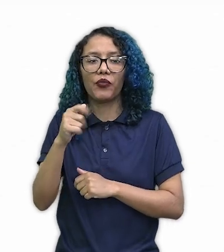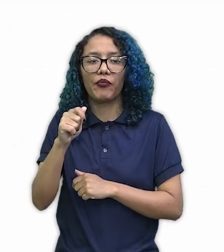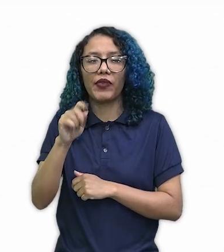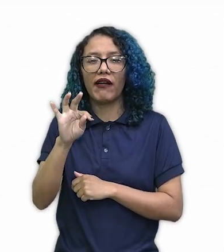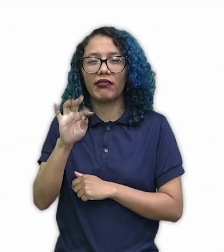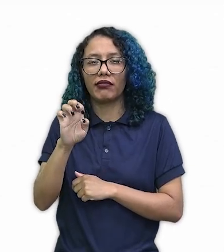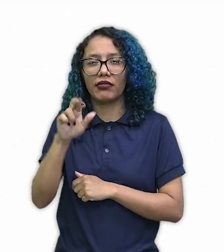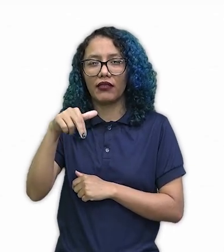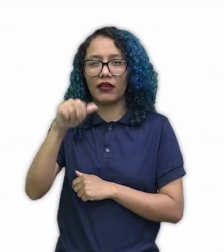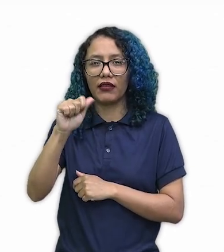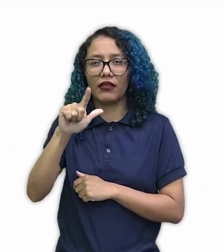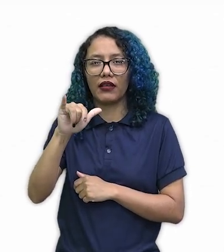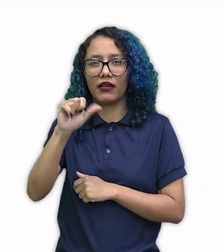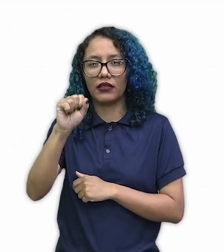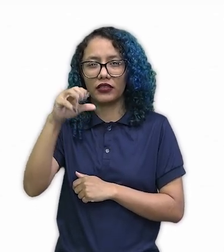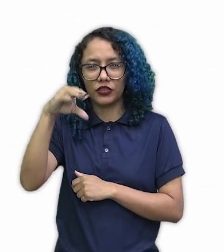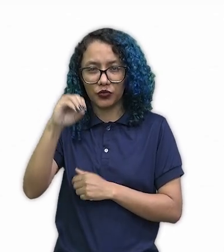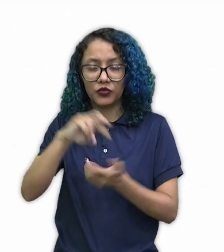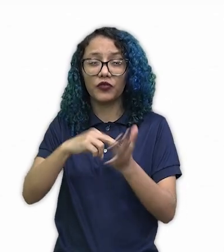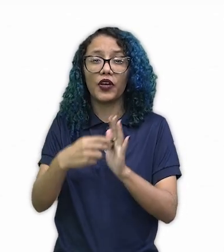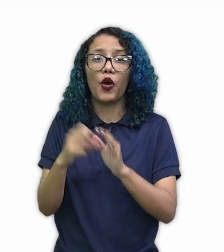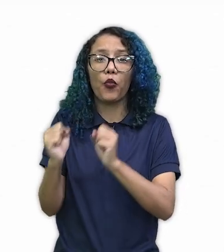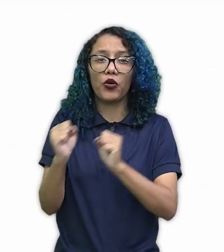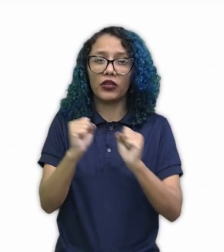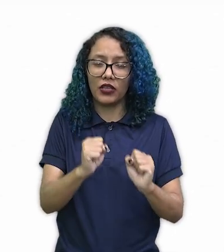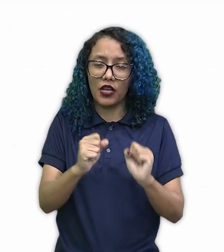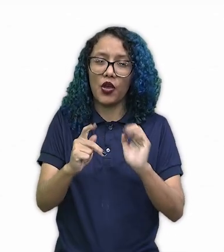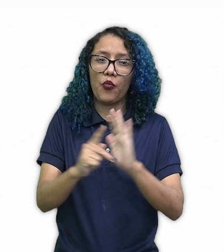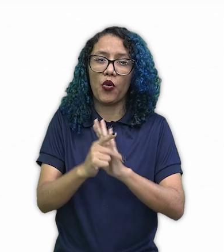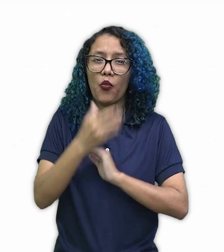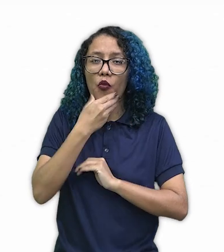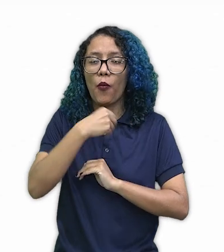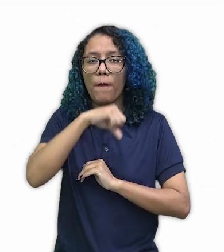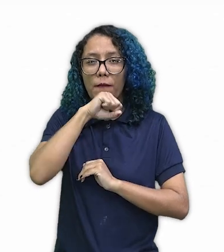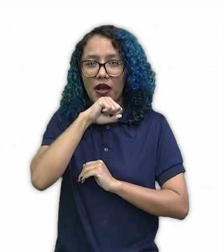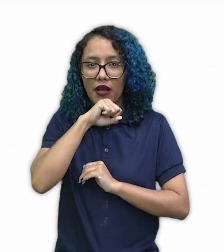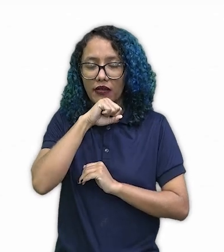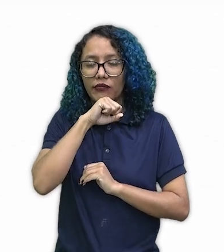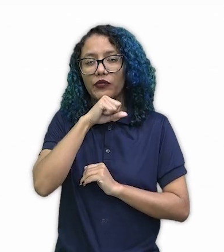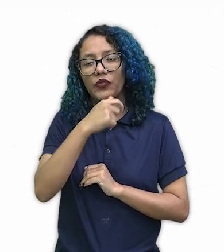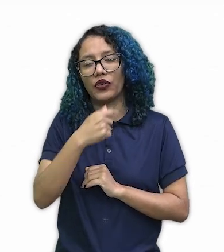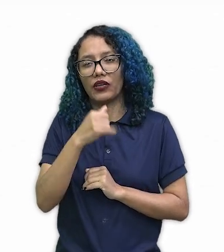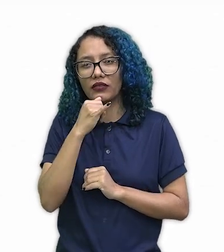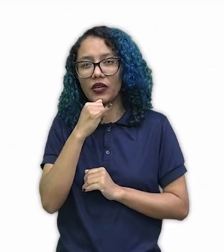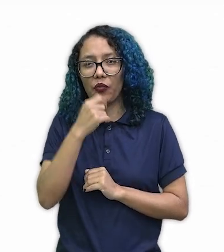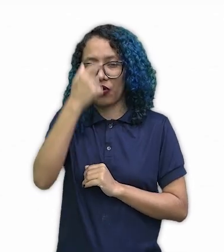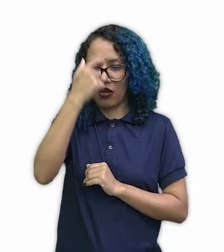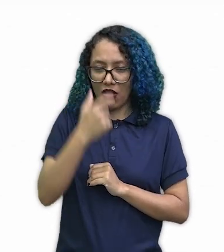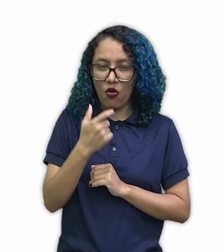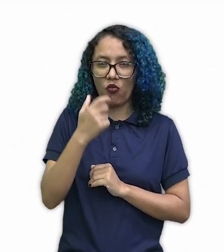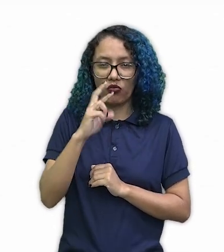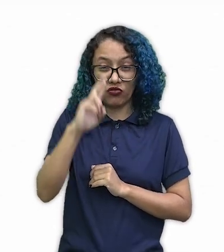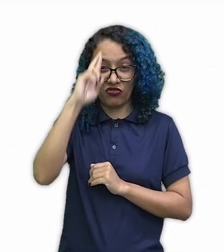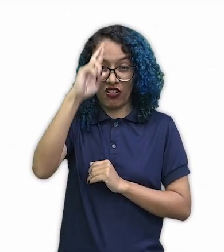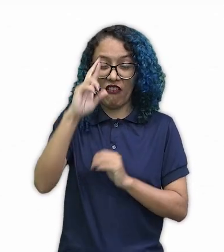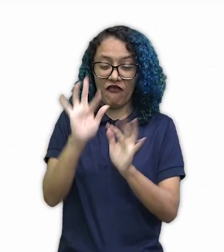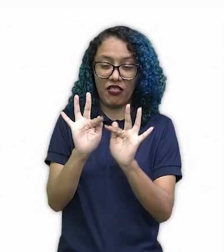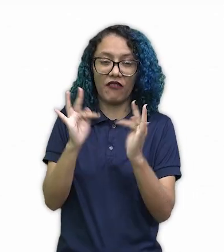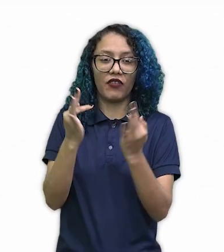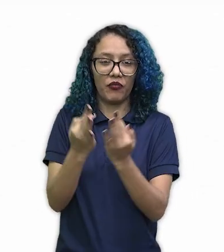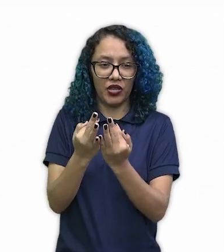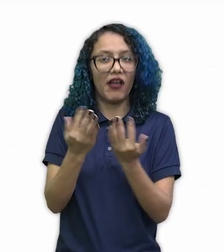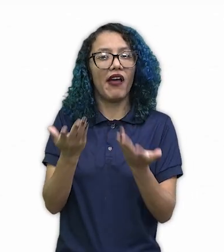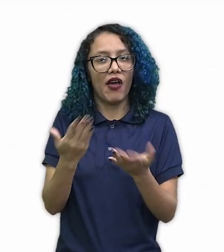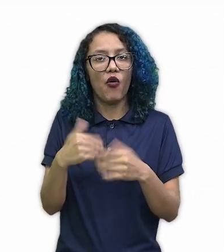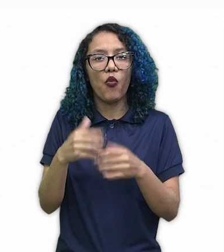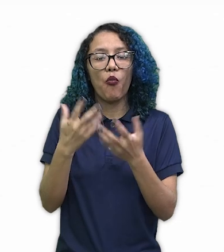paternalismo é o poder de pai, né? Eu sou o pai, sou o chefe da família. Olha só, então esse poder ali